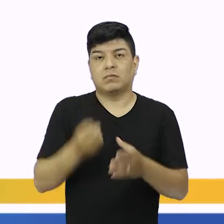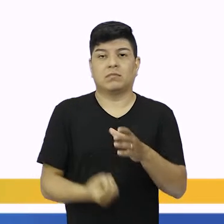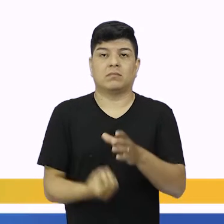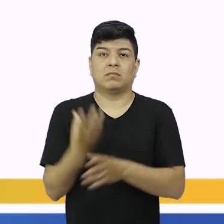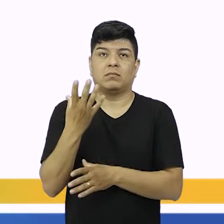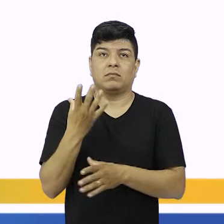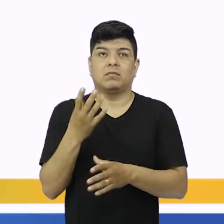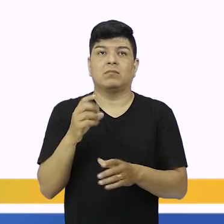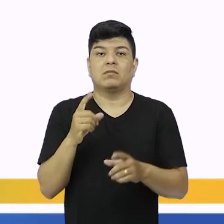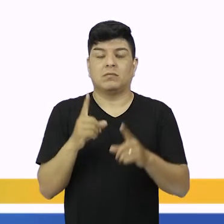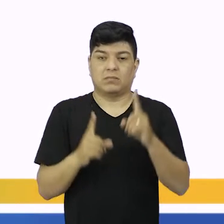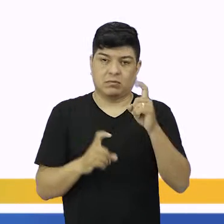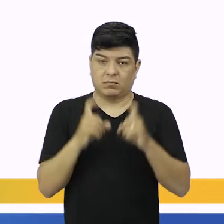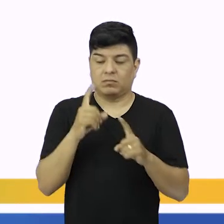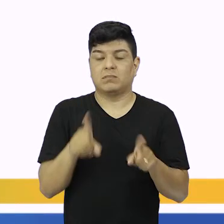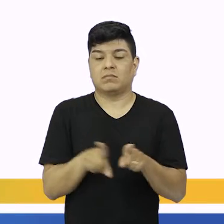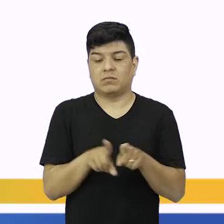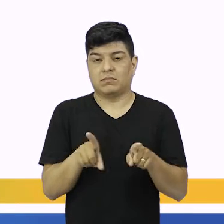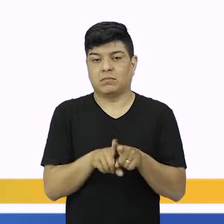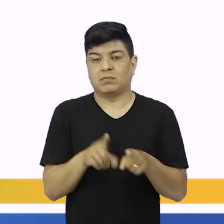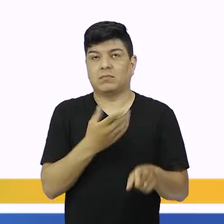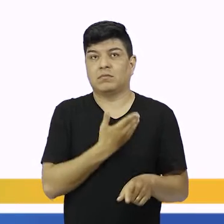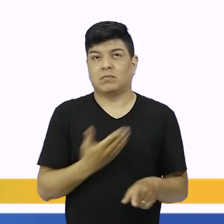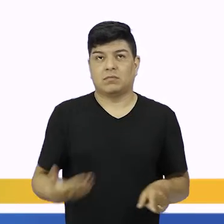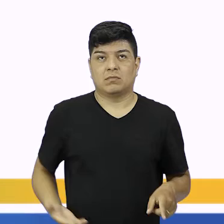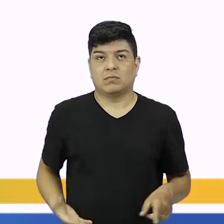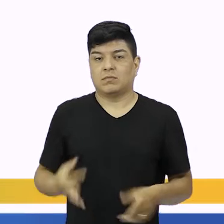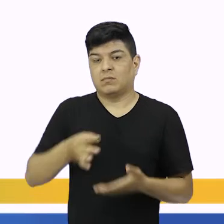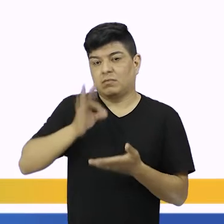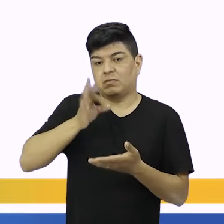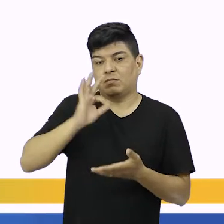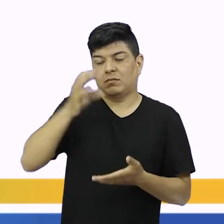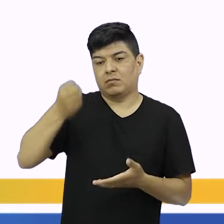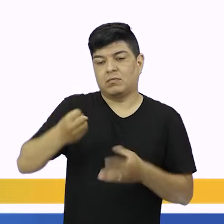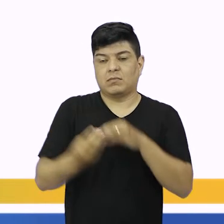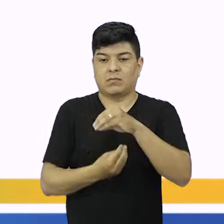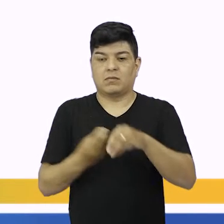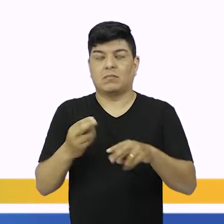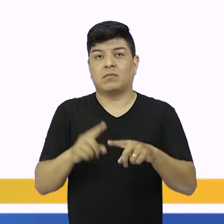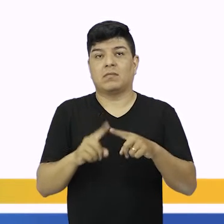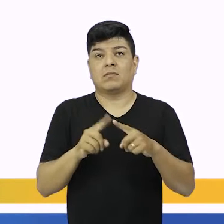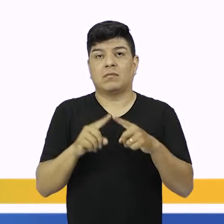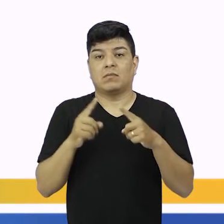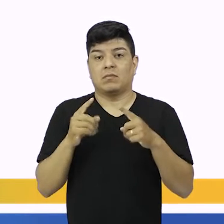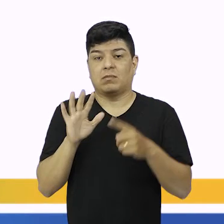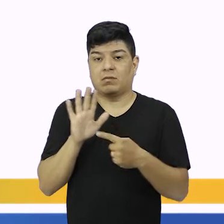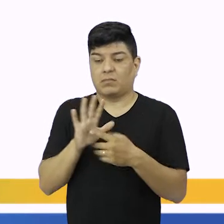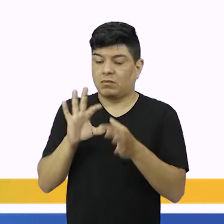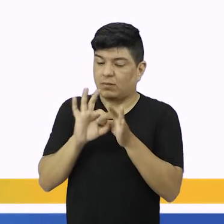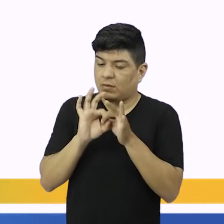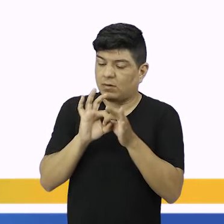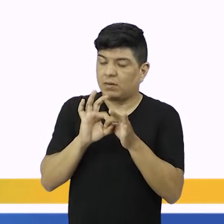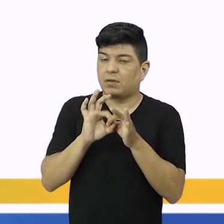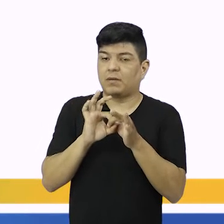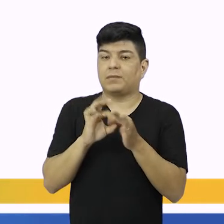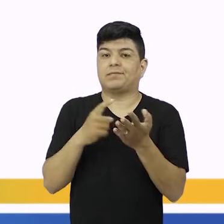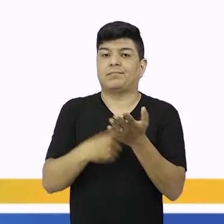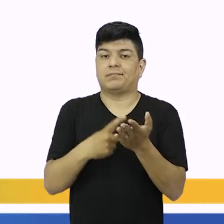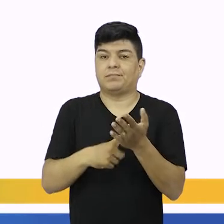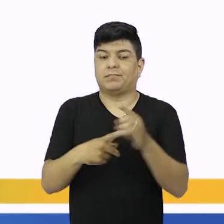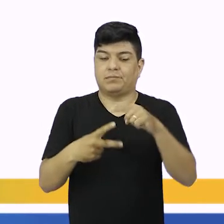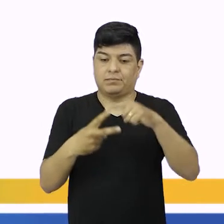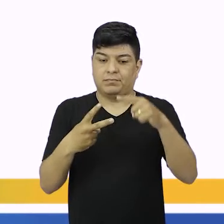essa expressão política, né, política do café com leite, para designar, então, essa aliança entre esses